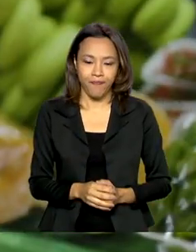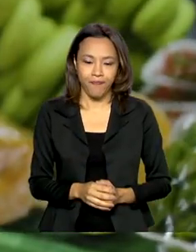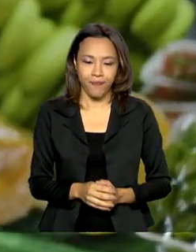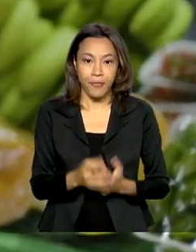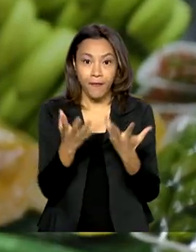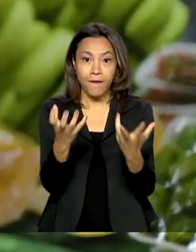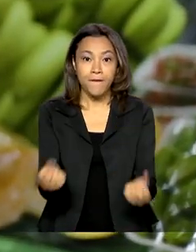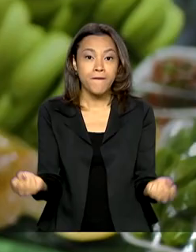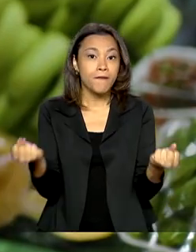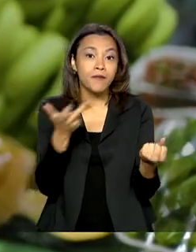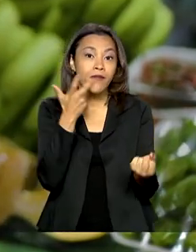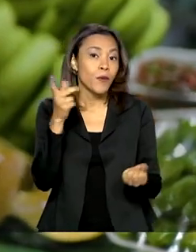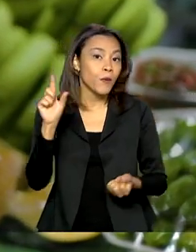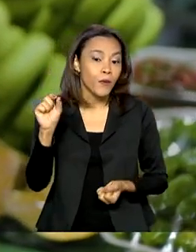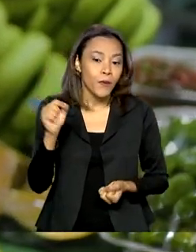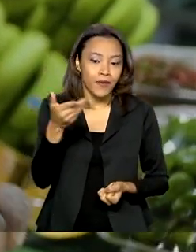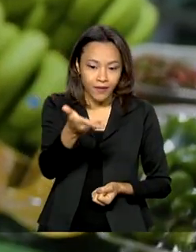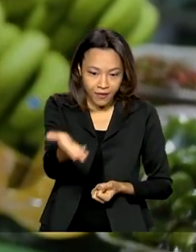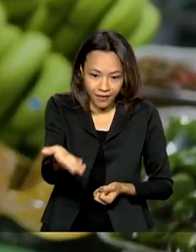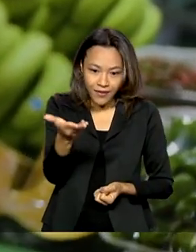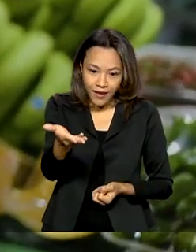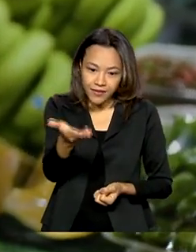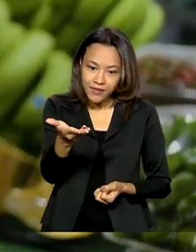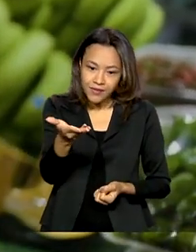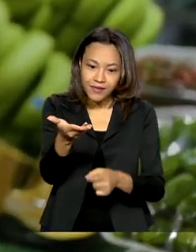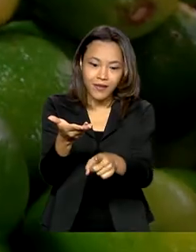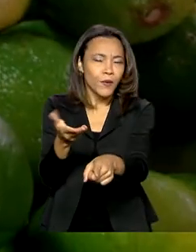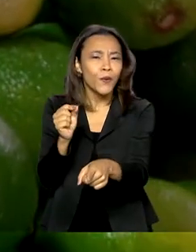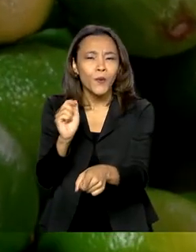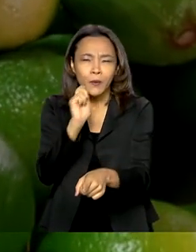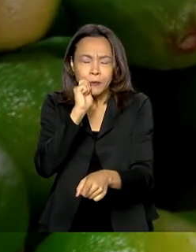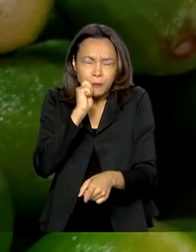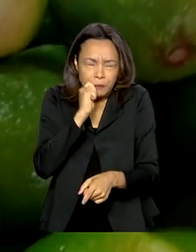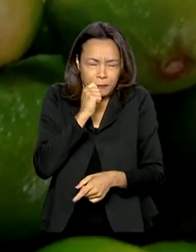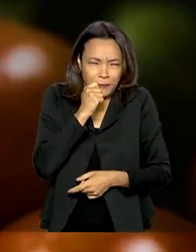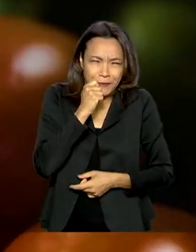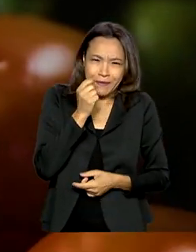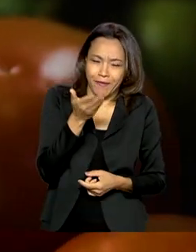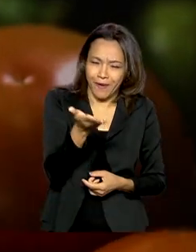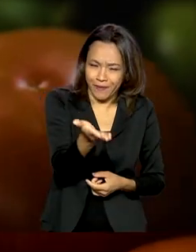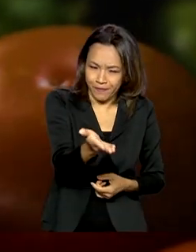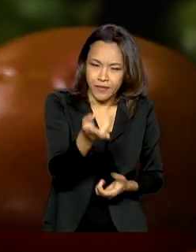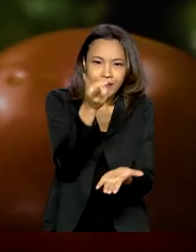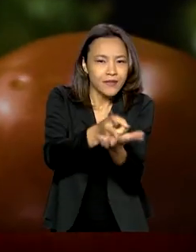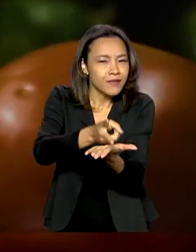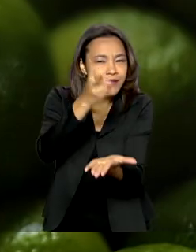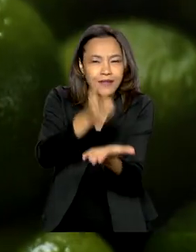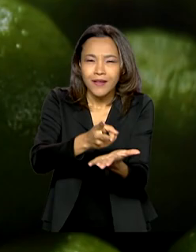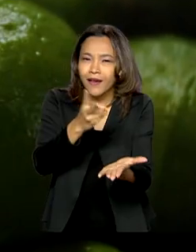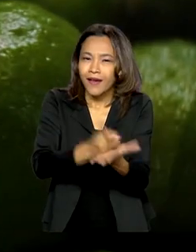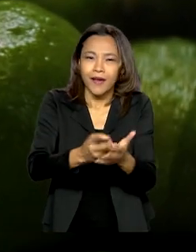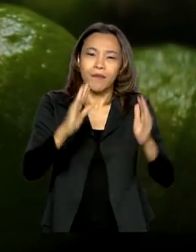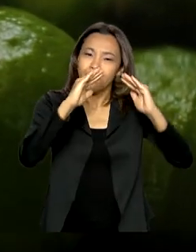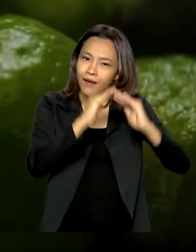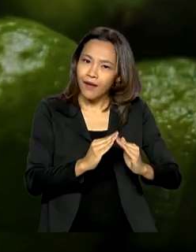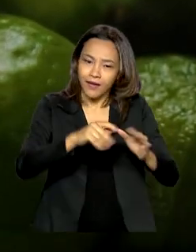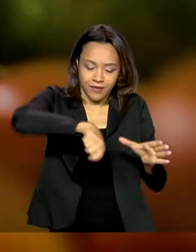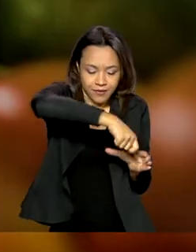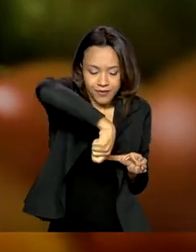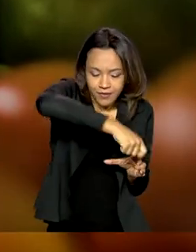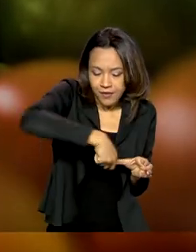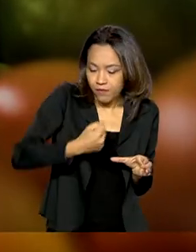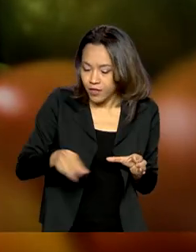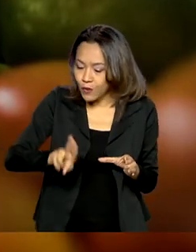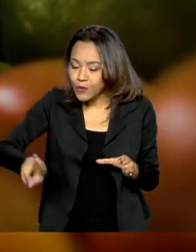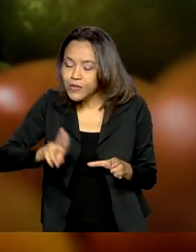Vamos falar agora desta fruta versátil aqui, o limão. Ele sempre está na cozinha e pode ser usado em